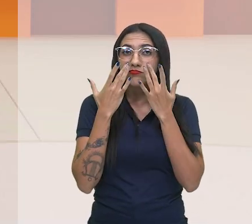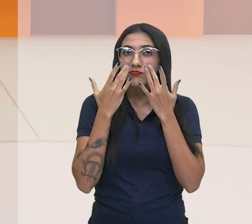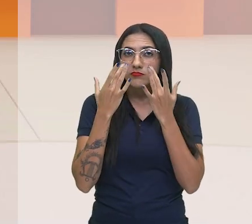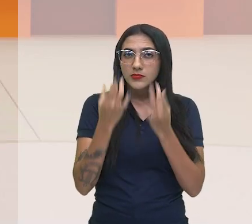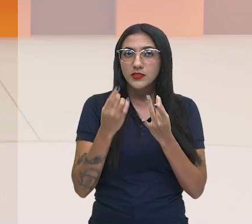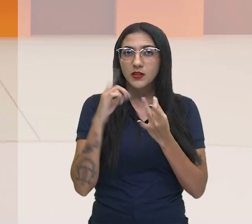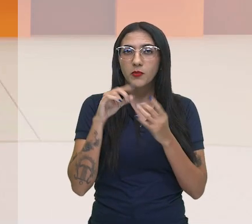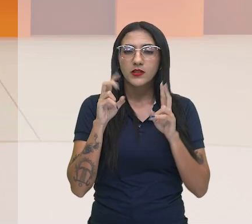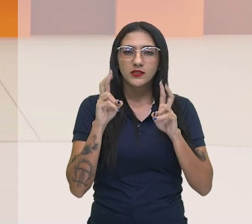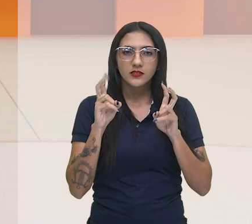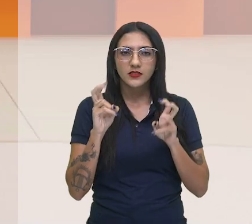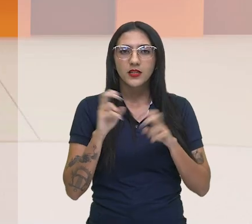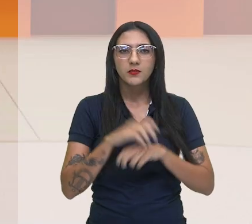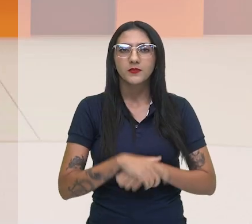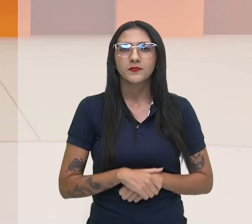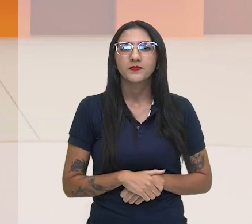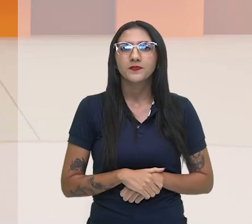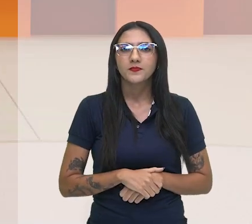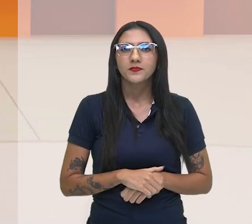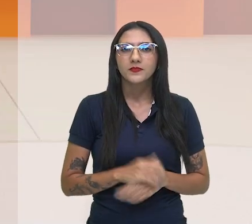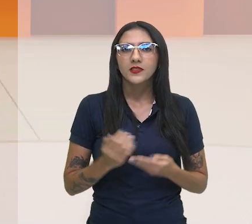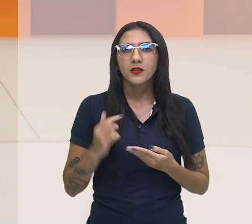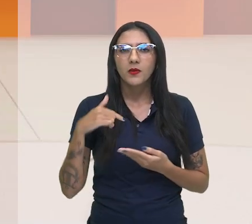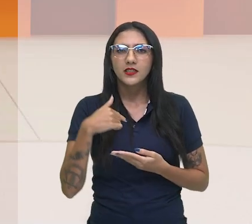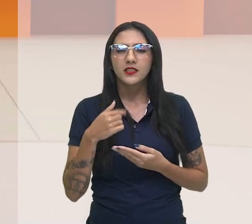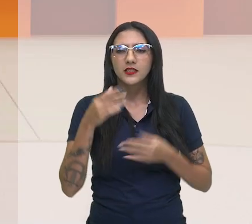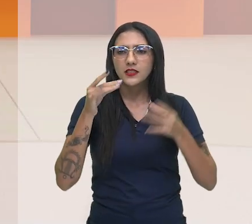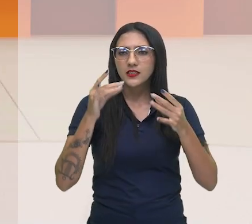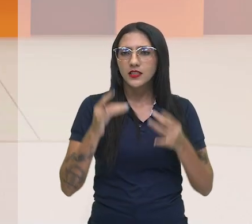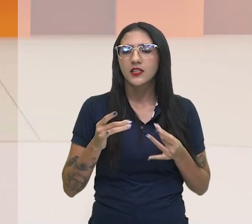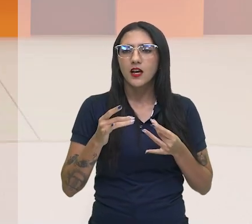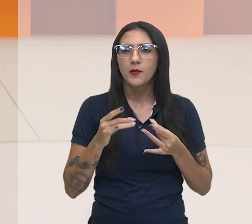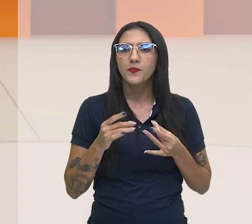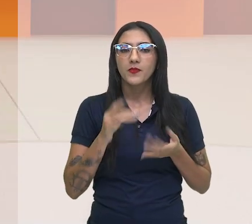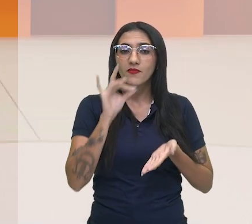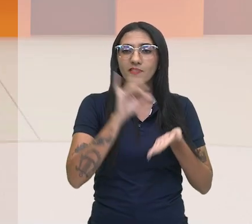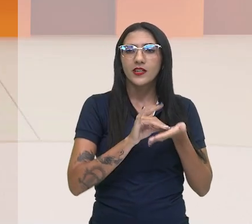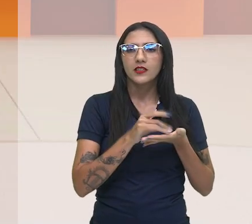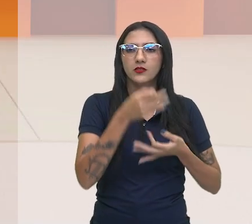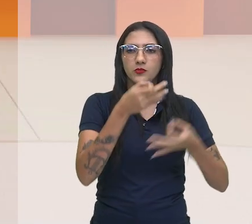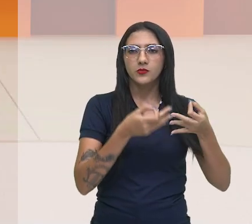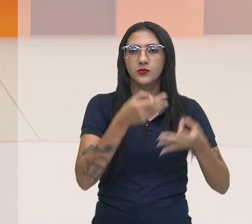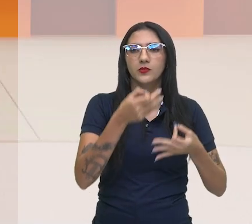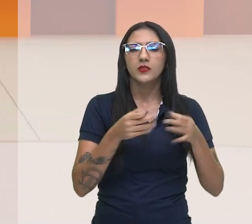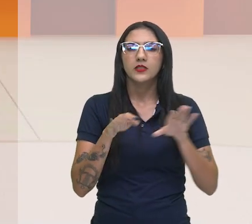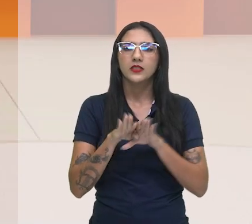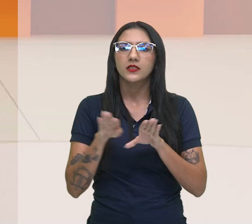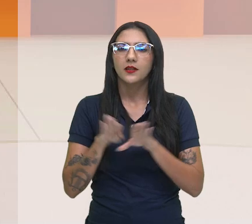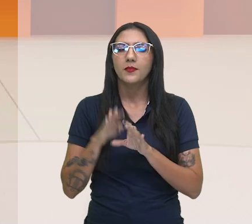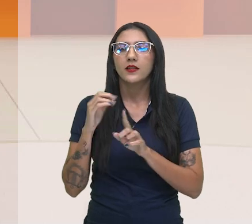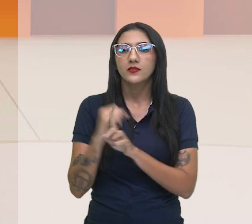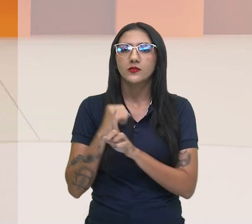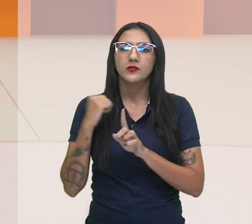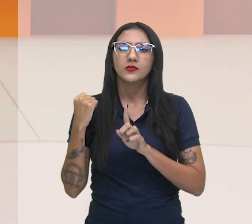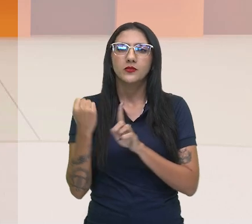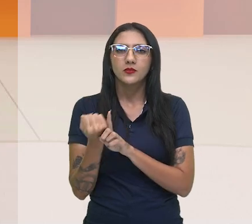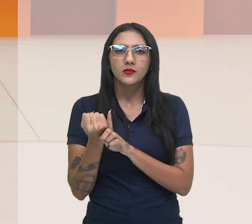daí, tá? Então, nós falamos aqui da legitimidade jurídica e da